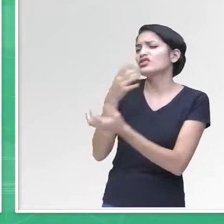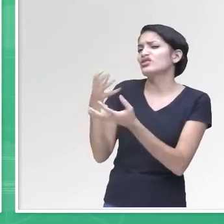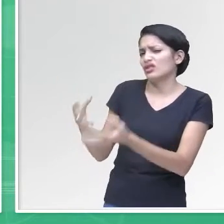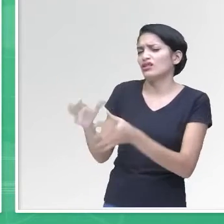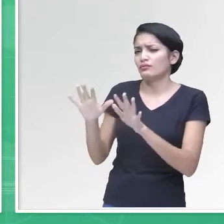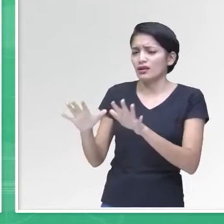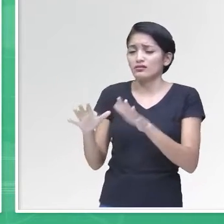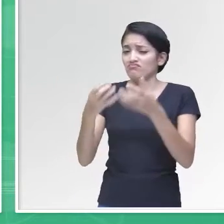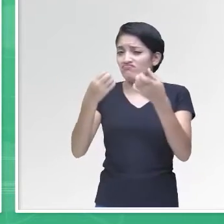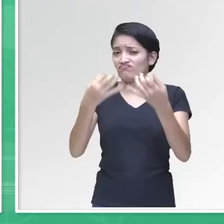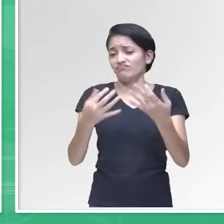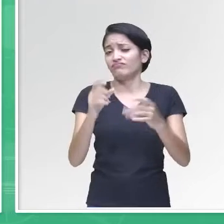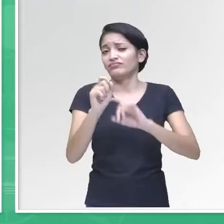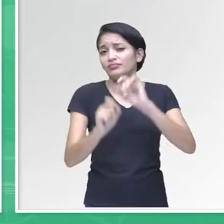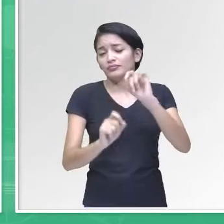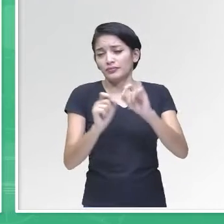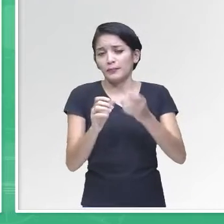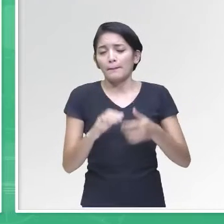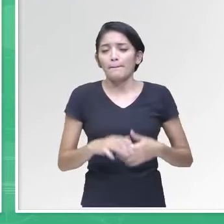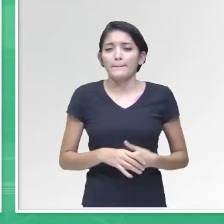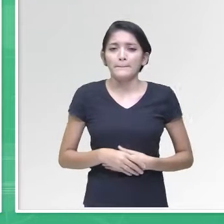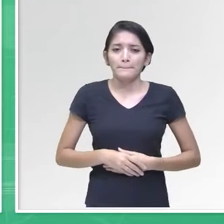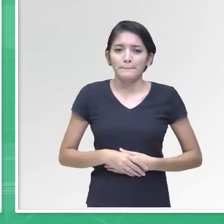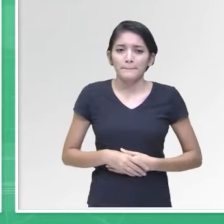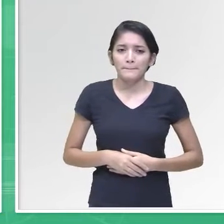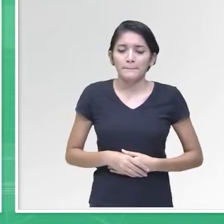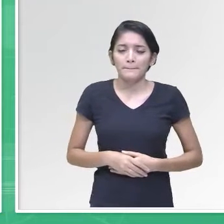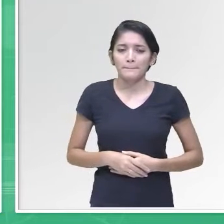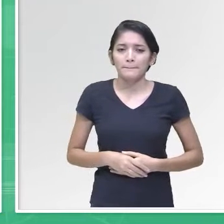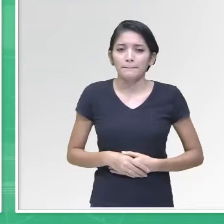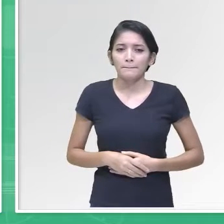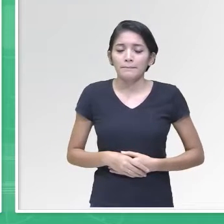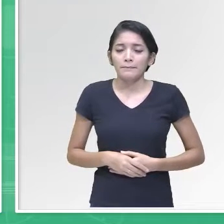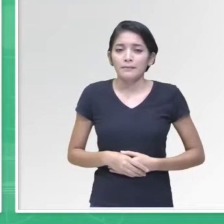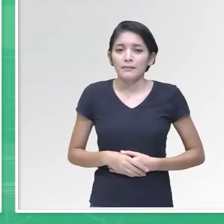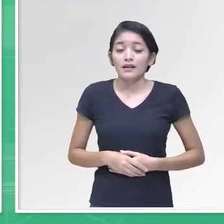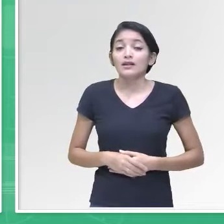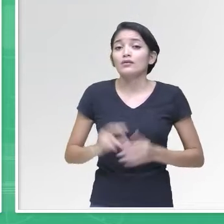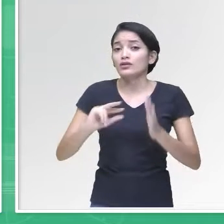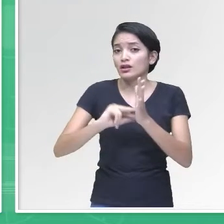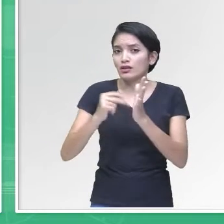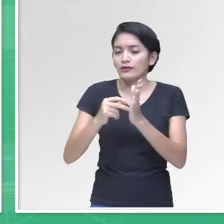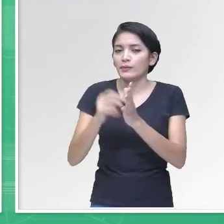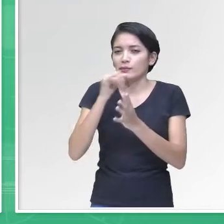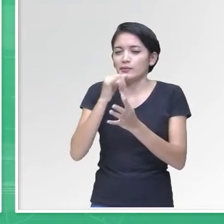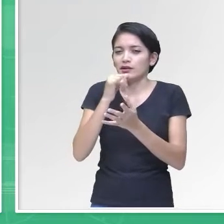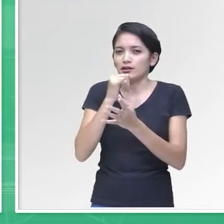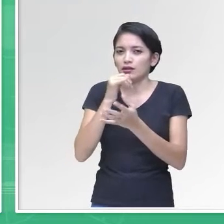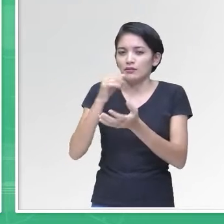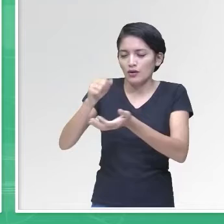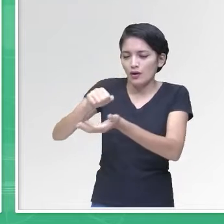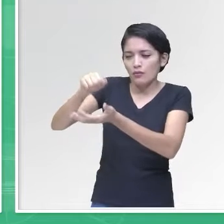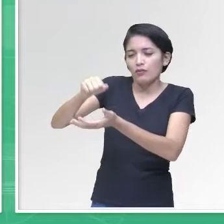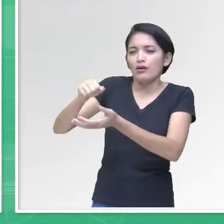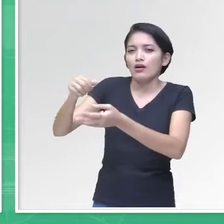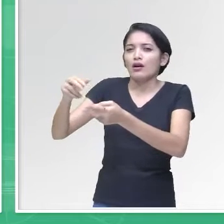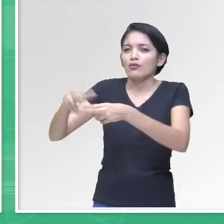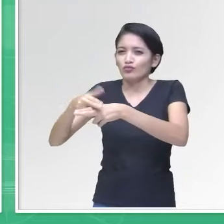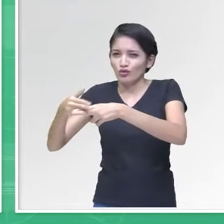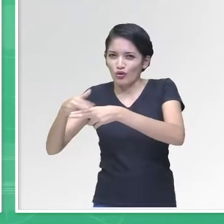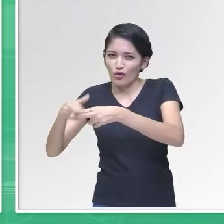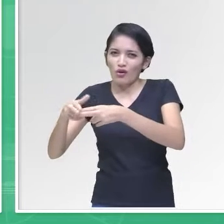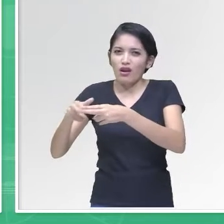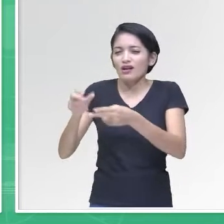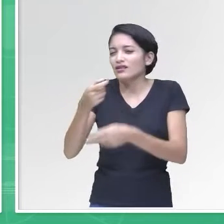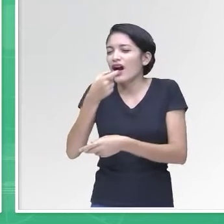vou falar para vocês o seguinte, presta atenção. Chocolate chip cookies, né, quer dizer, sei lá, pacote de bolacha de chocolate, né, de